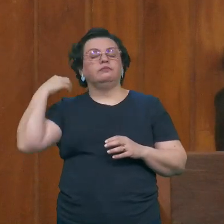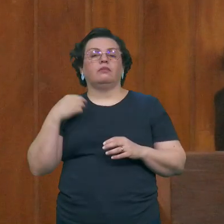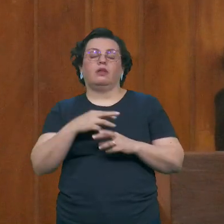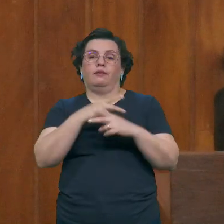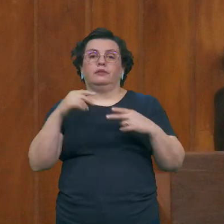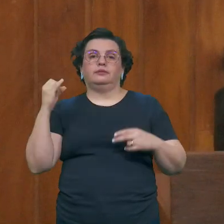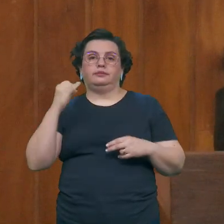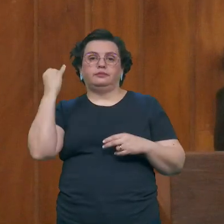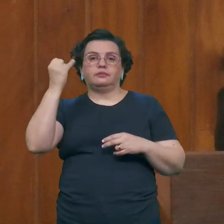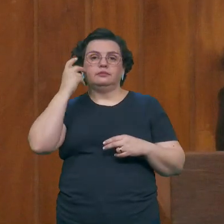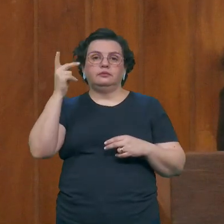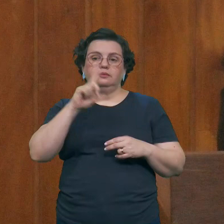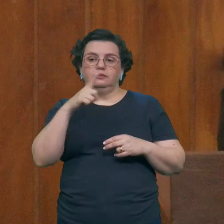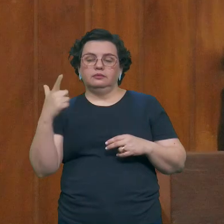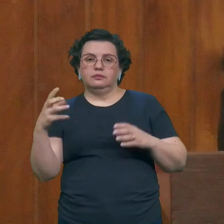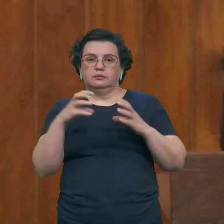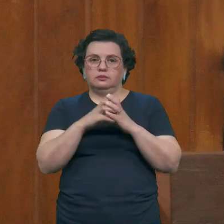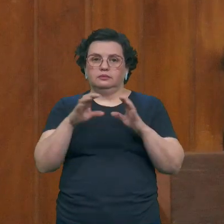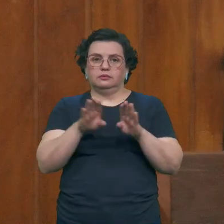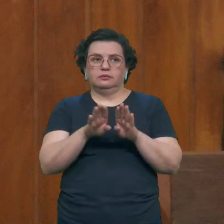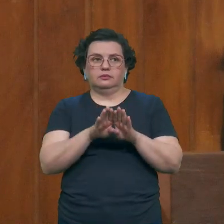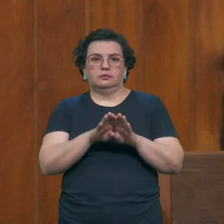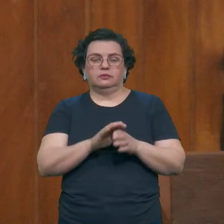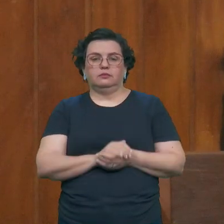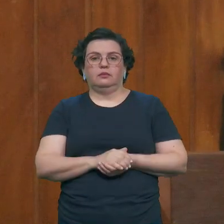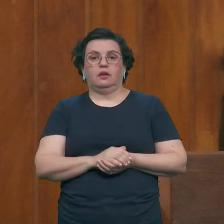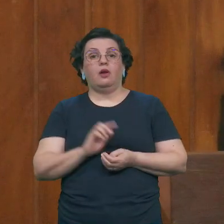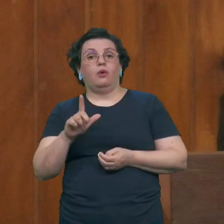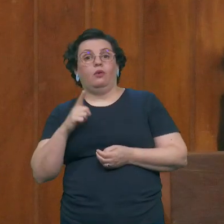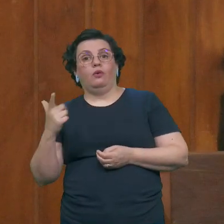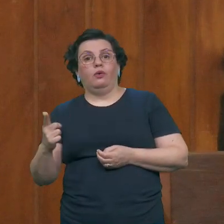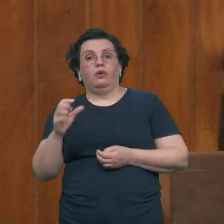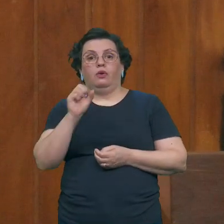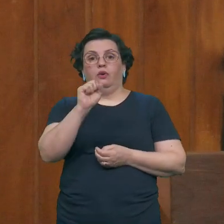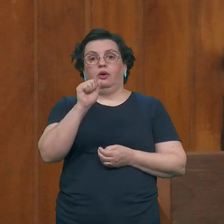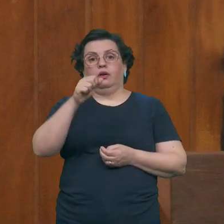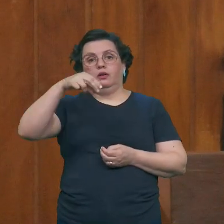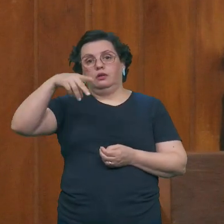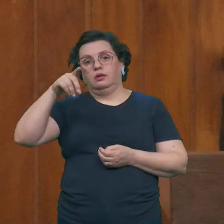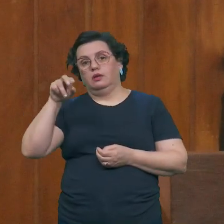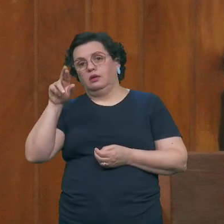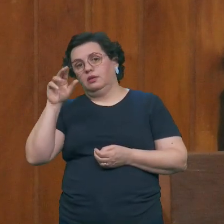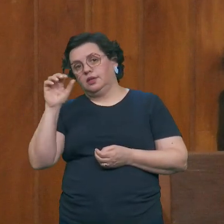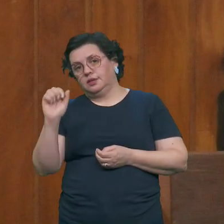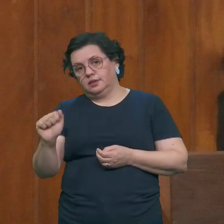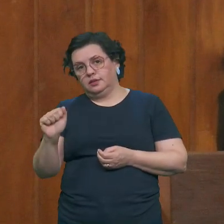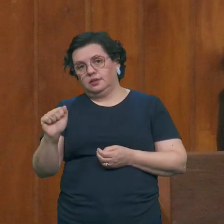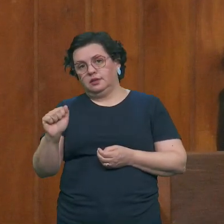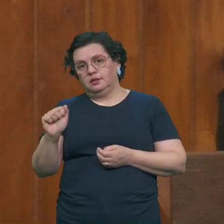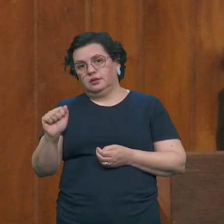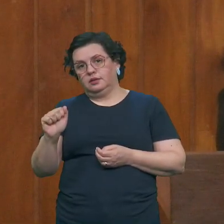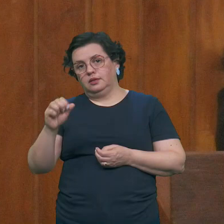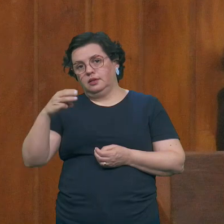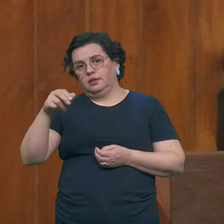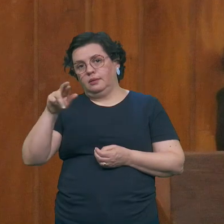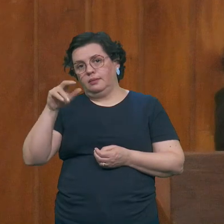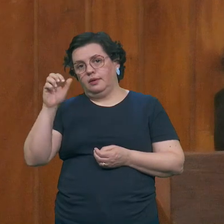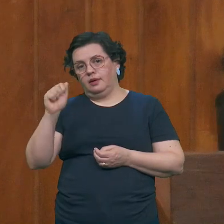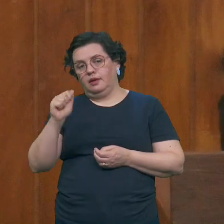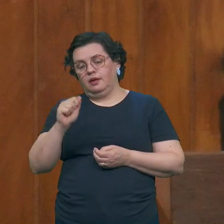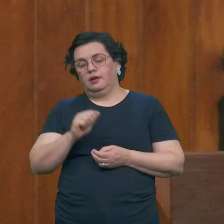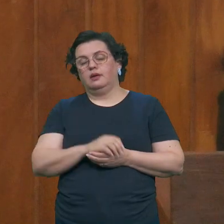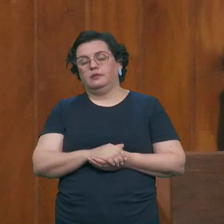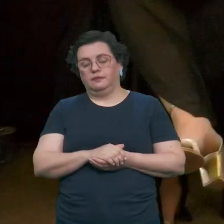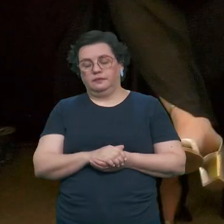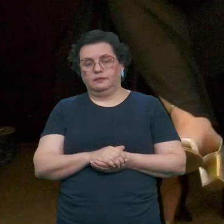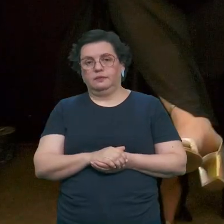importante para as demais comunidades. Quero cumprimentar a Sandra Mara Luiz Ribeiro,